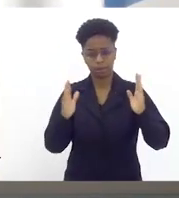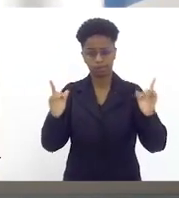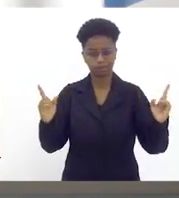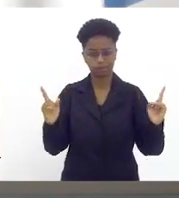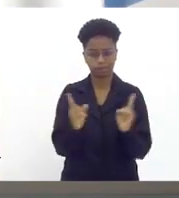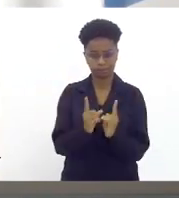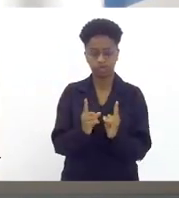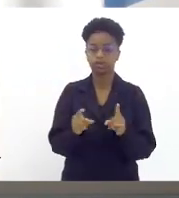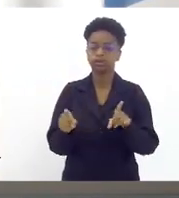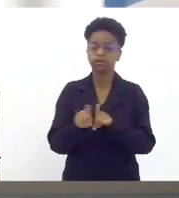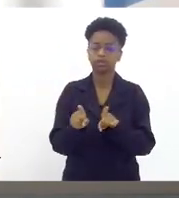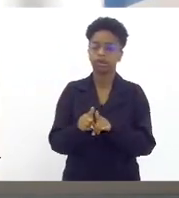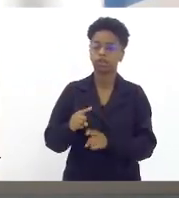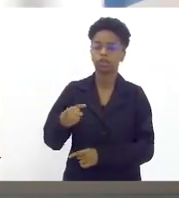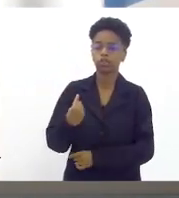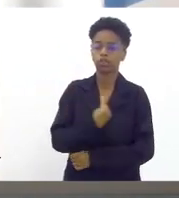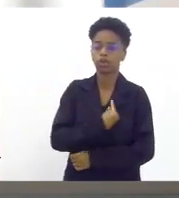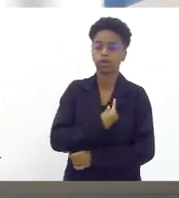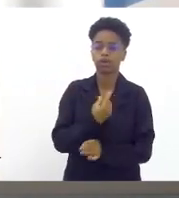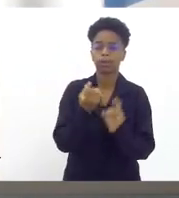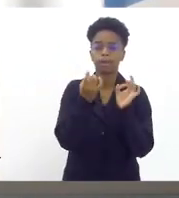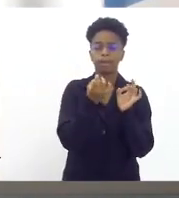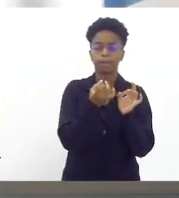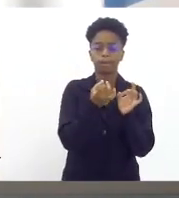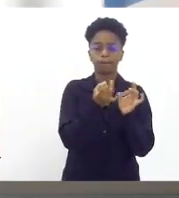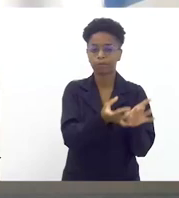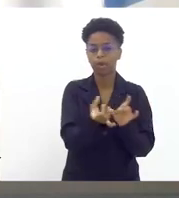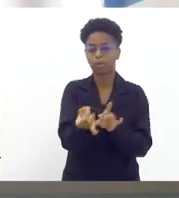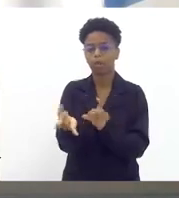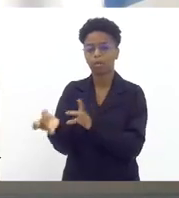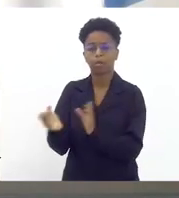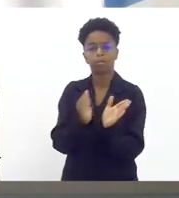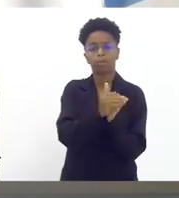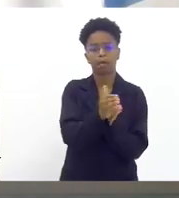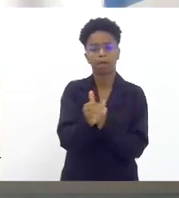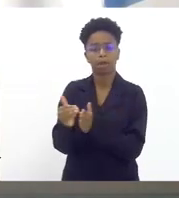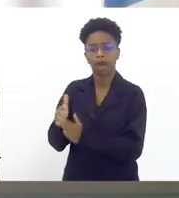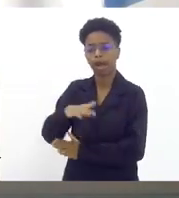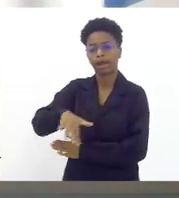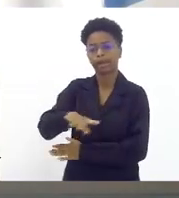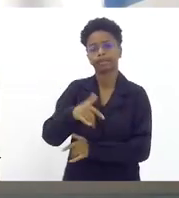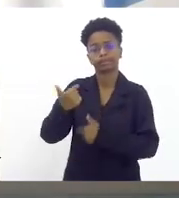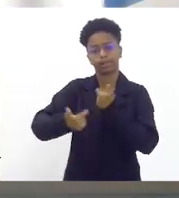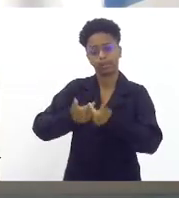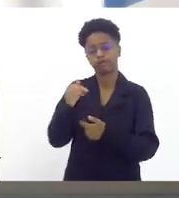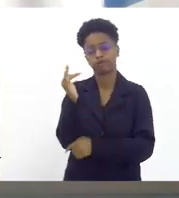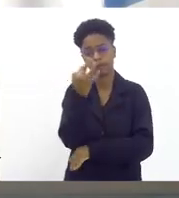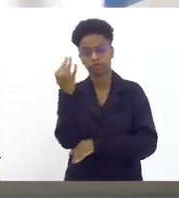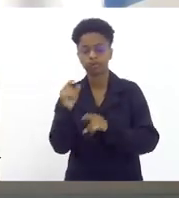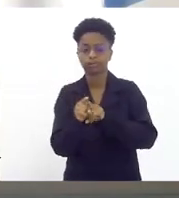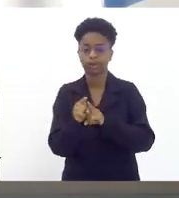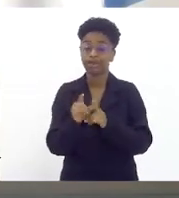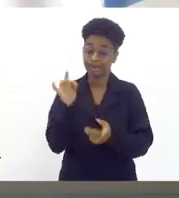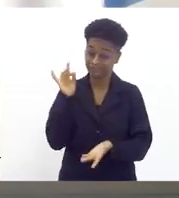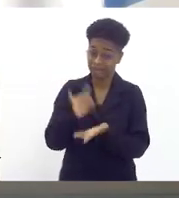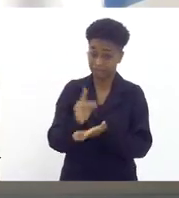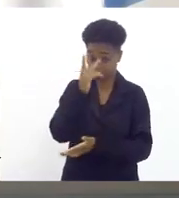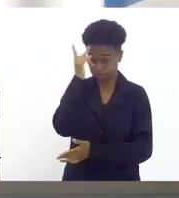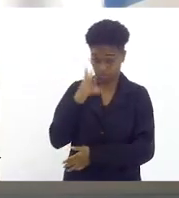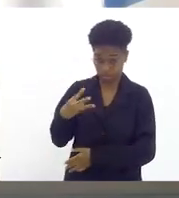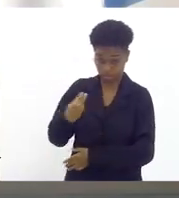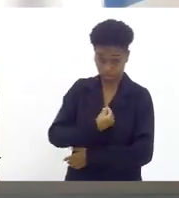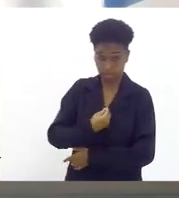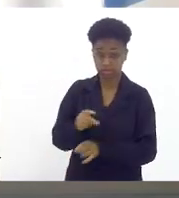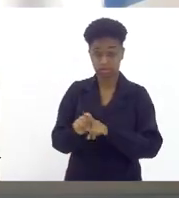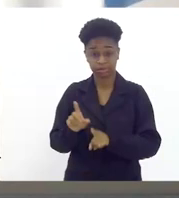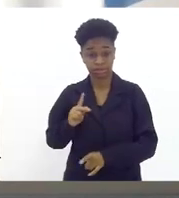a nossa expulsão, nossa marginalização em relação ao mercado de trabalho formal. E a realidade é que pessoas transexuais e